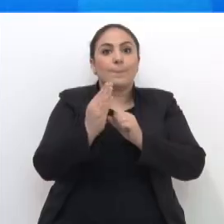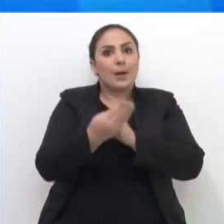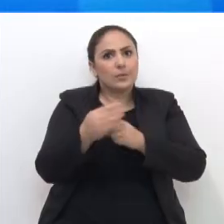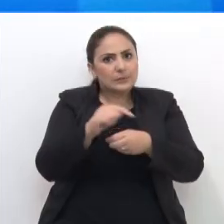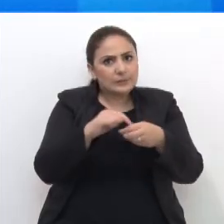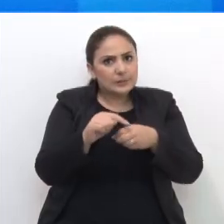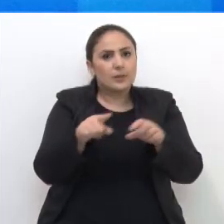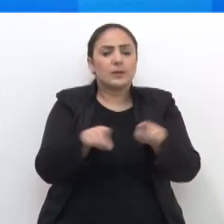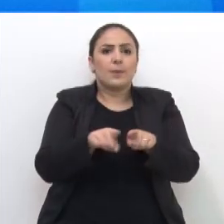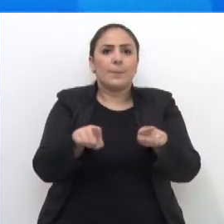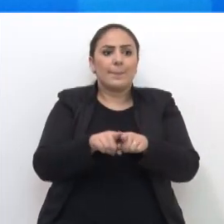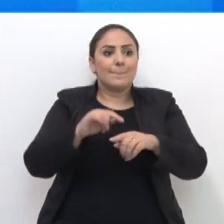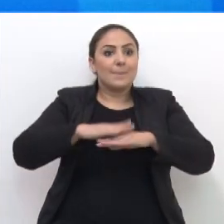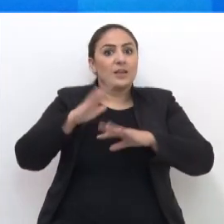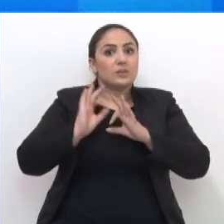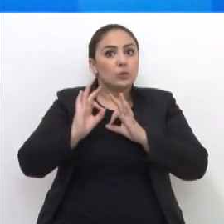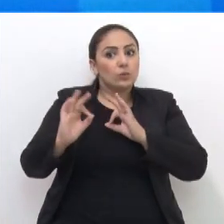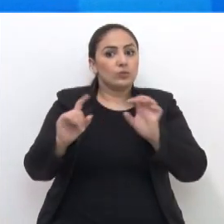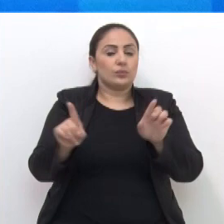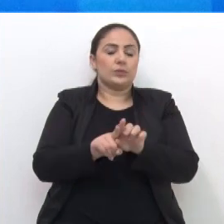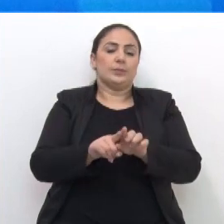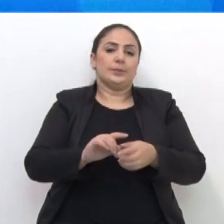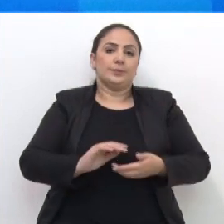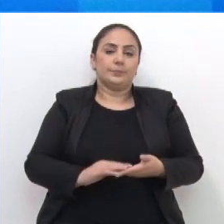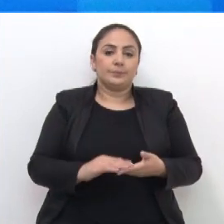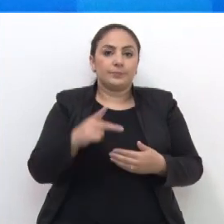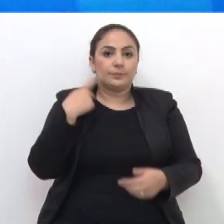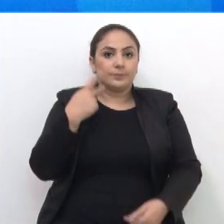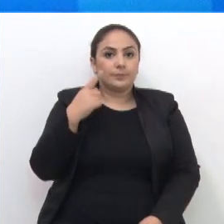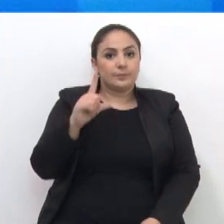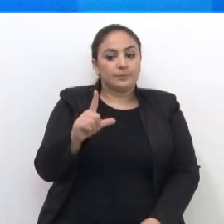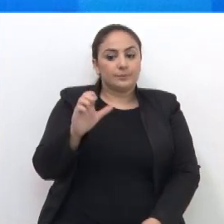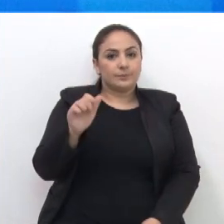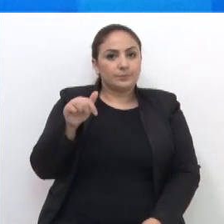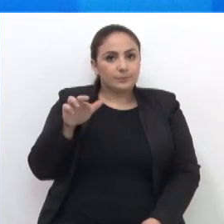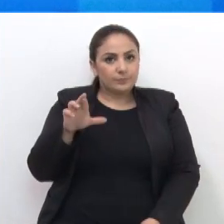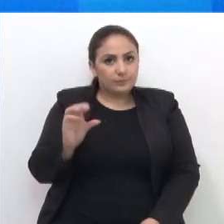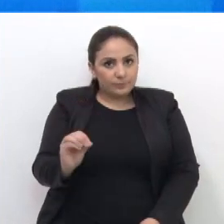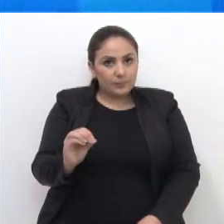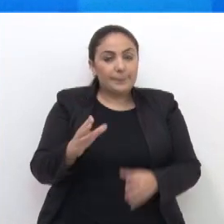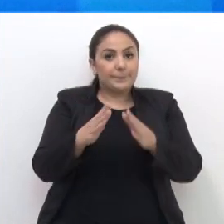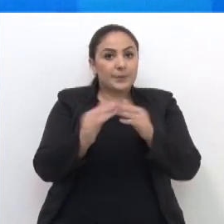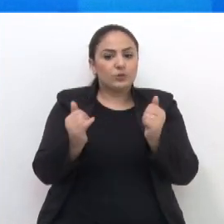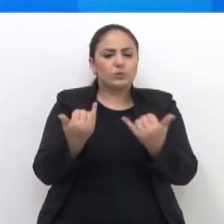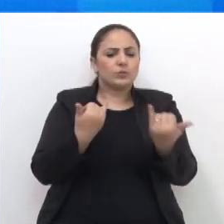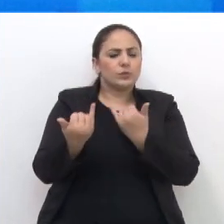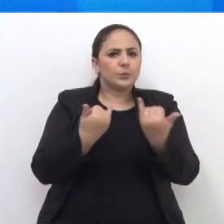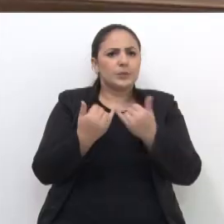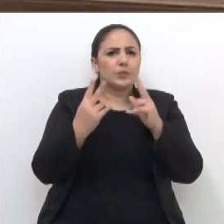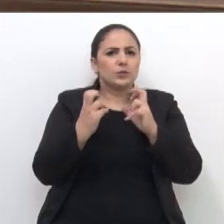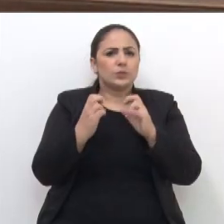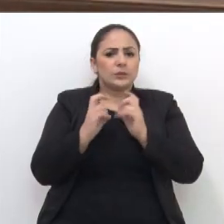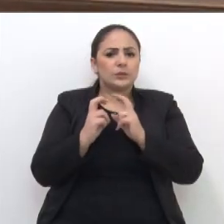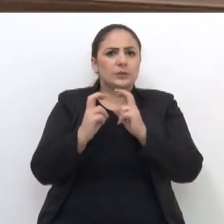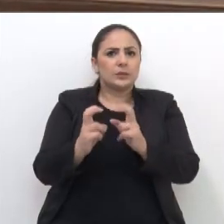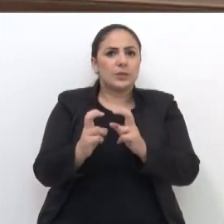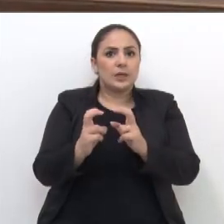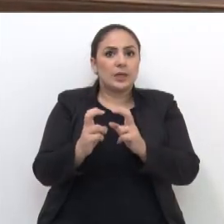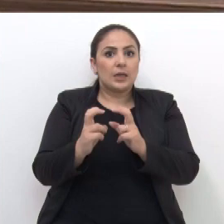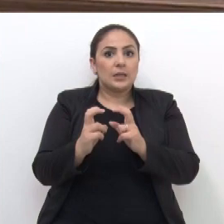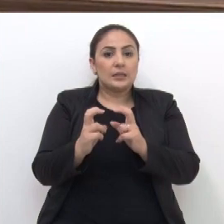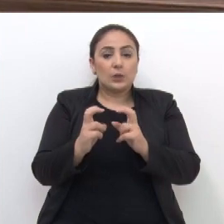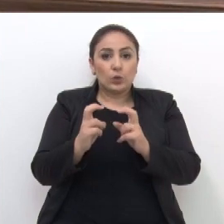distantes. Leandro Rosso encaminha pedido de informações sobre transporte de passageiros durante a Romaria. Preço